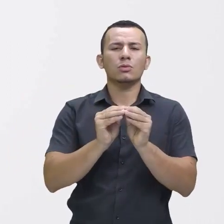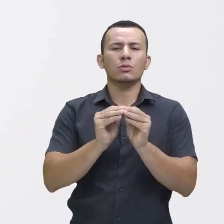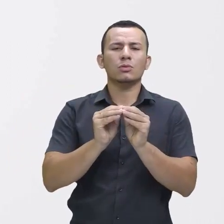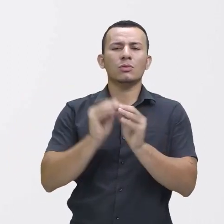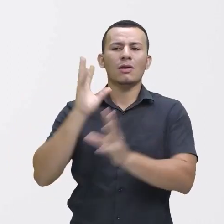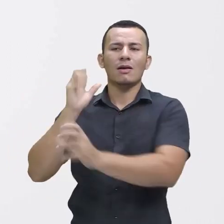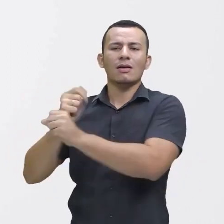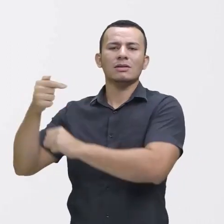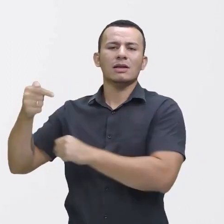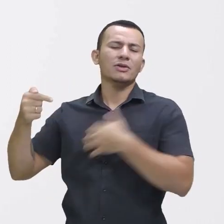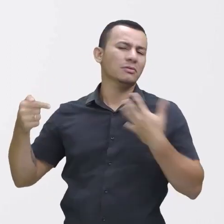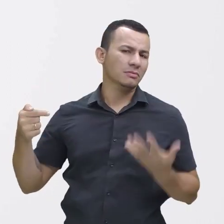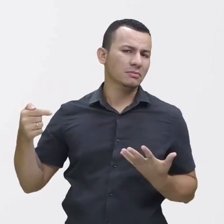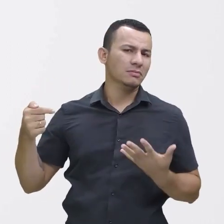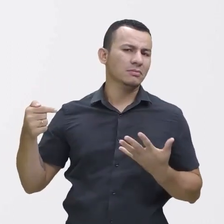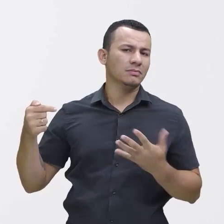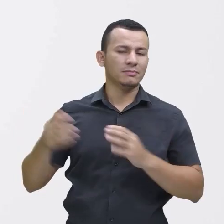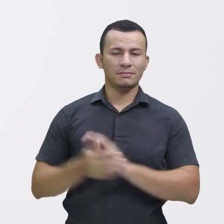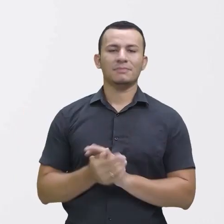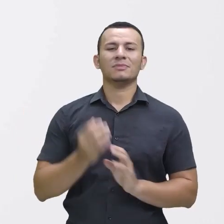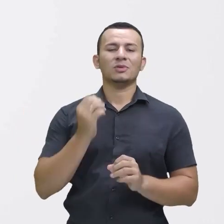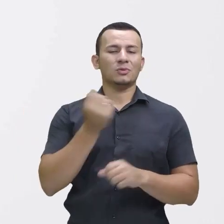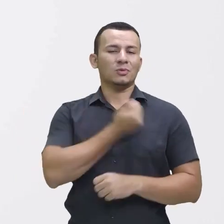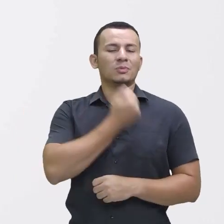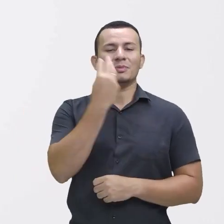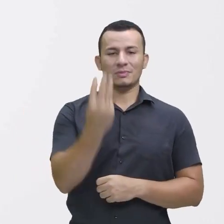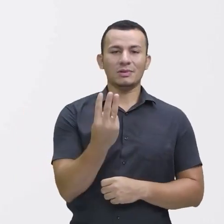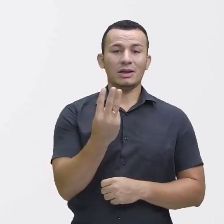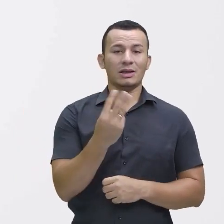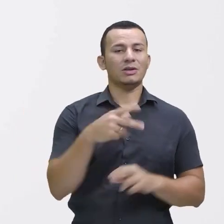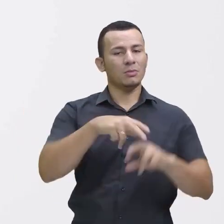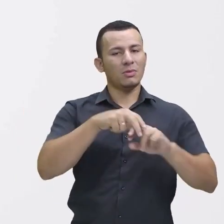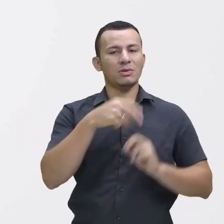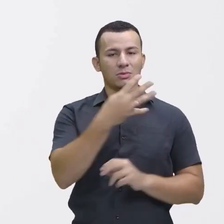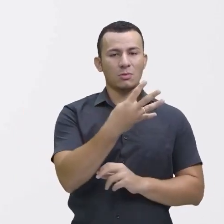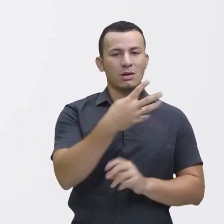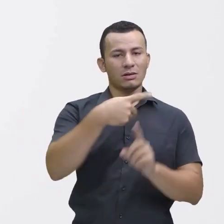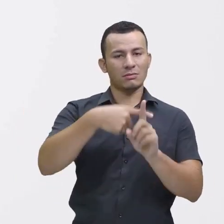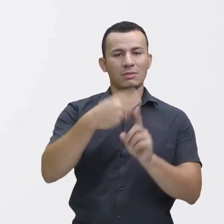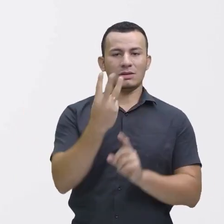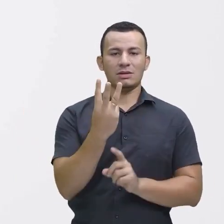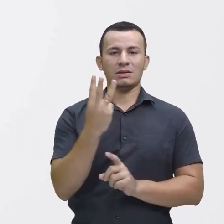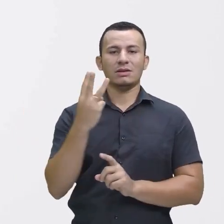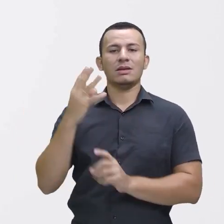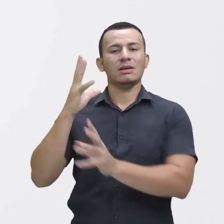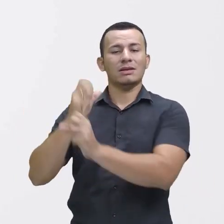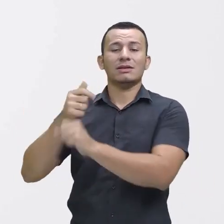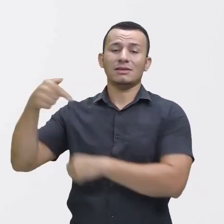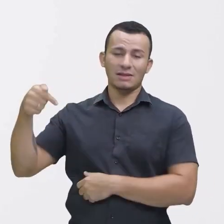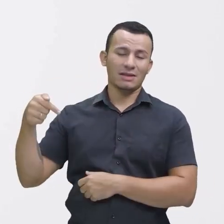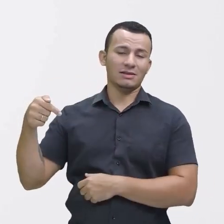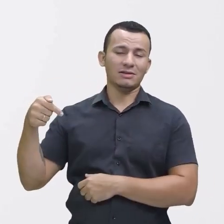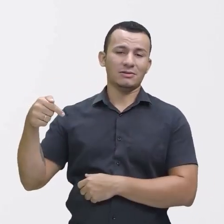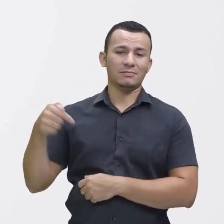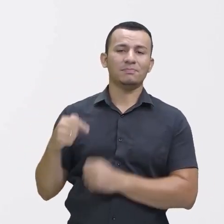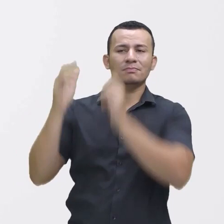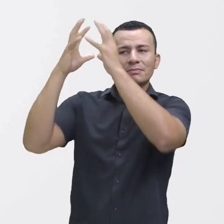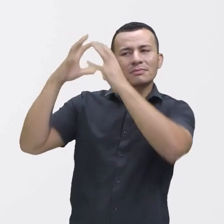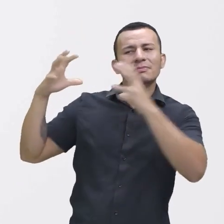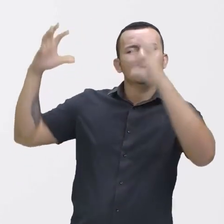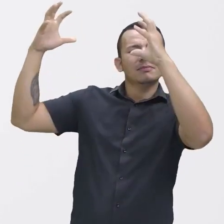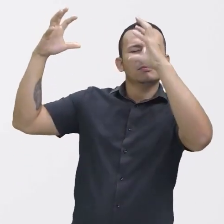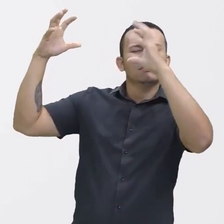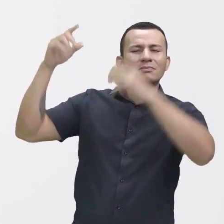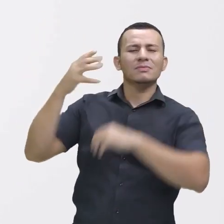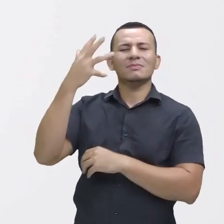Isso é o número 3. Muito bem! Vamos para o próximo, então. Agora, nessa